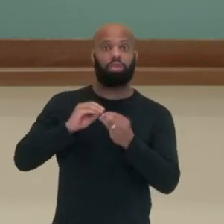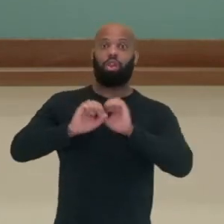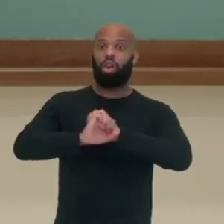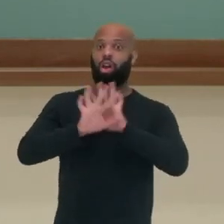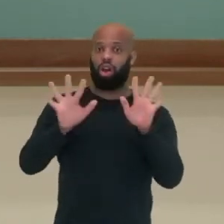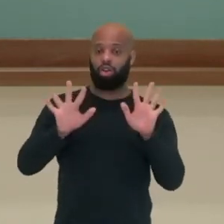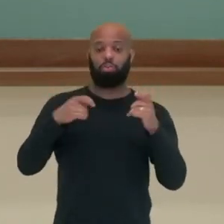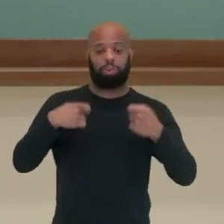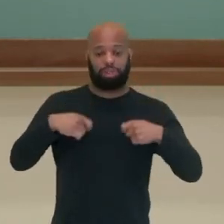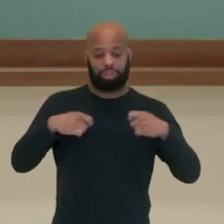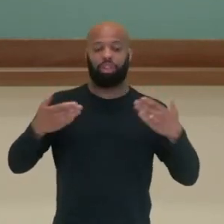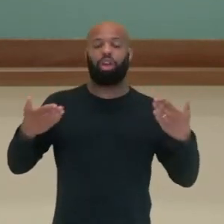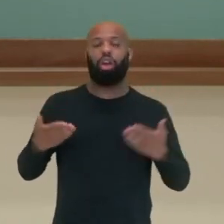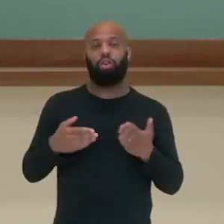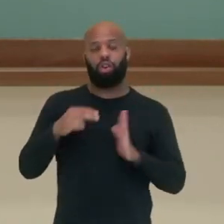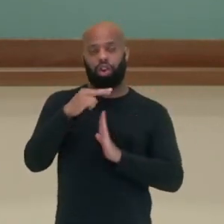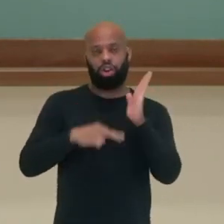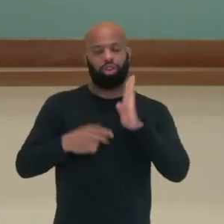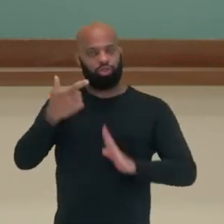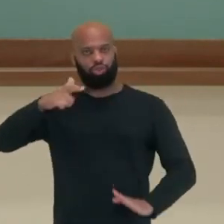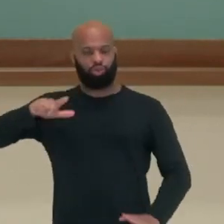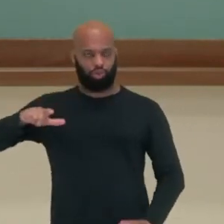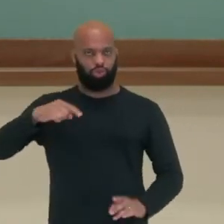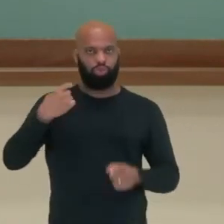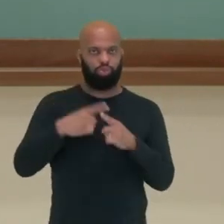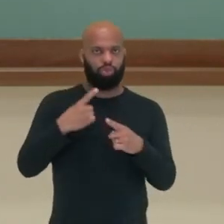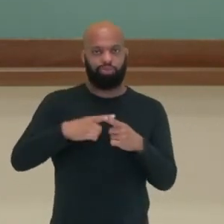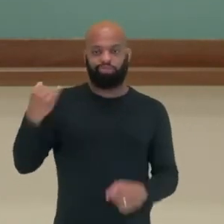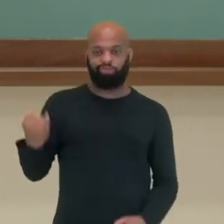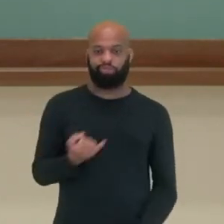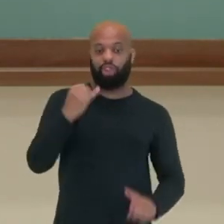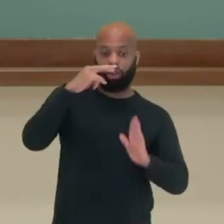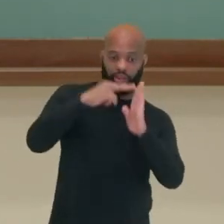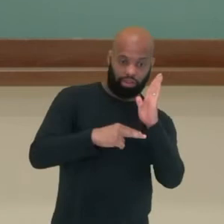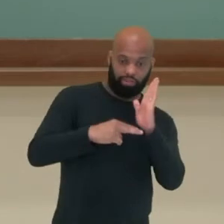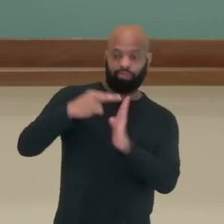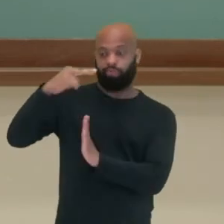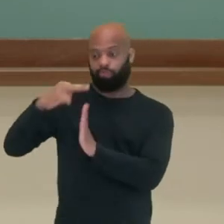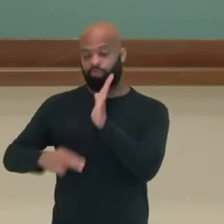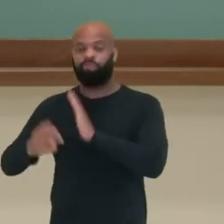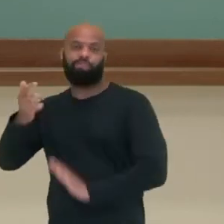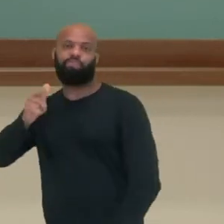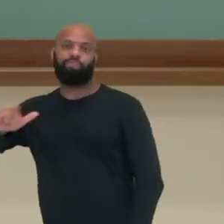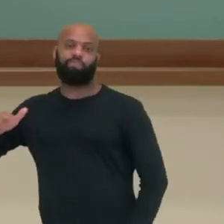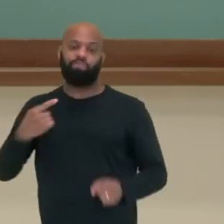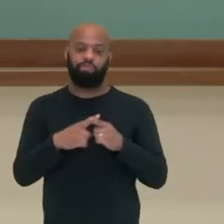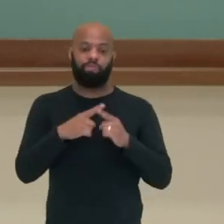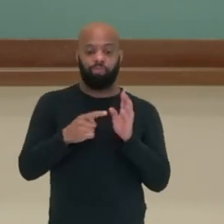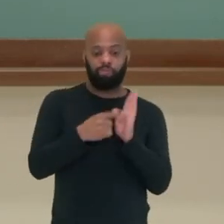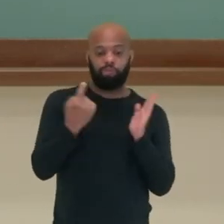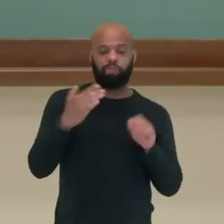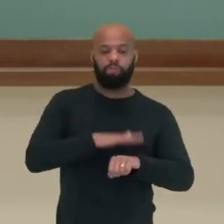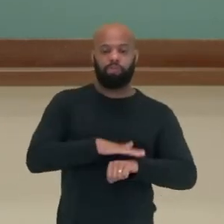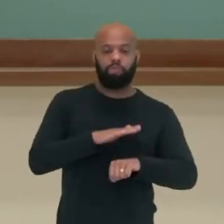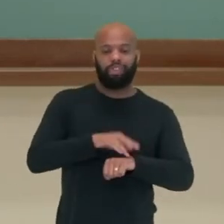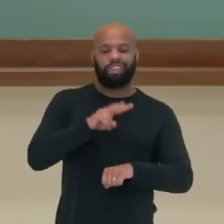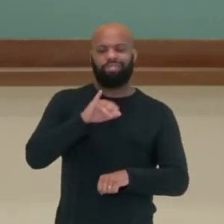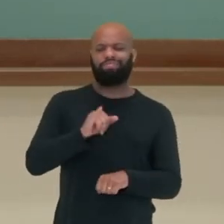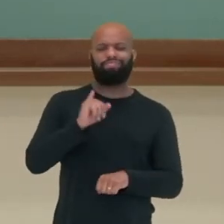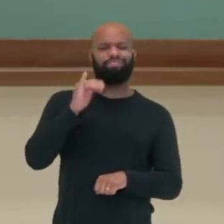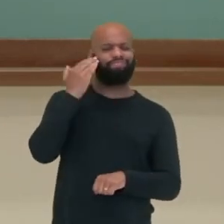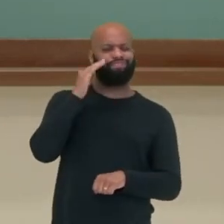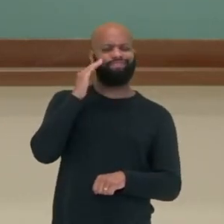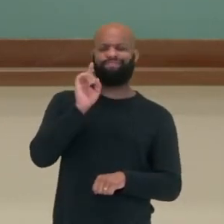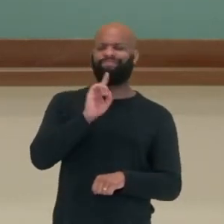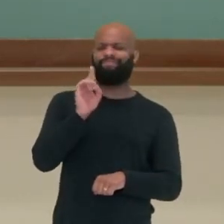vamos reler o exercício e a dica sempre é ler e reler, porque às vezes na primeira lida a gente pode entender erroneamente. Então